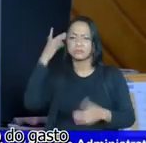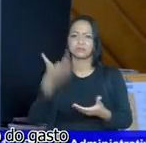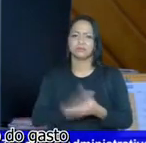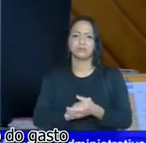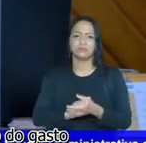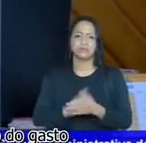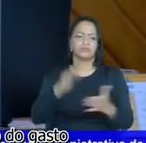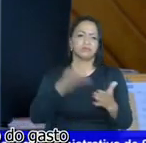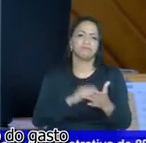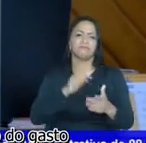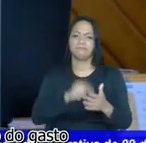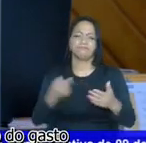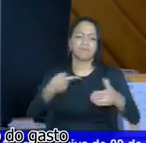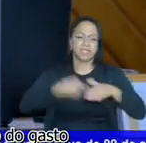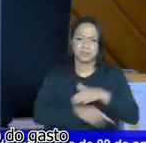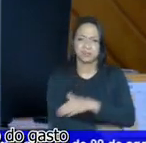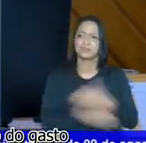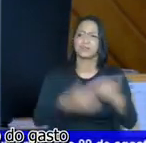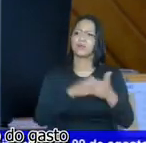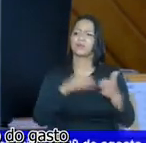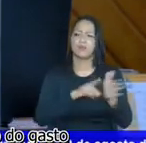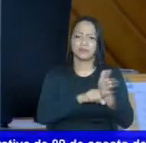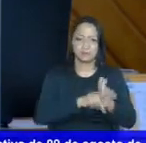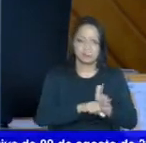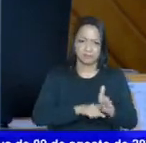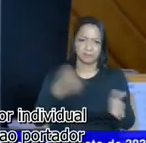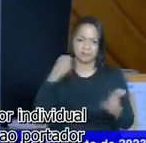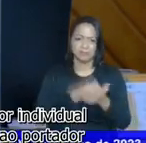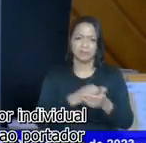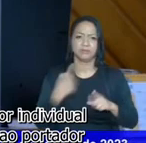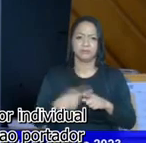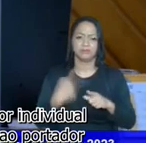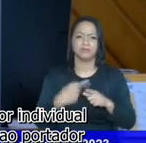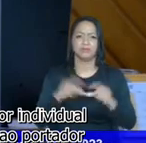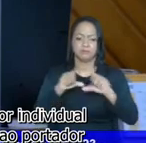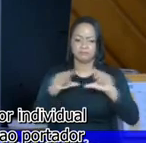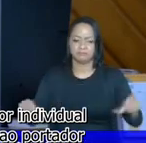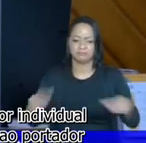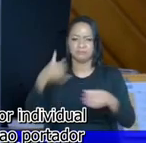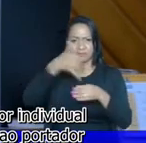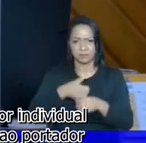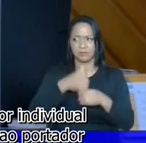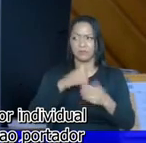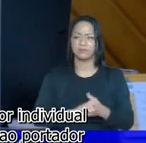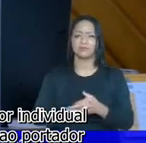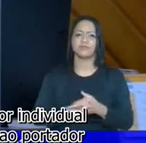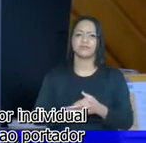Este último ponto é o mais grave e impede a fiscalização do gasto. Isso porque o ticket de combustível, cuja quantidade e valor individual não